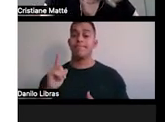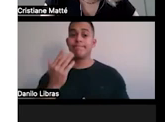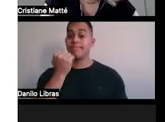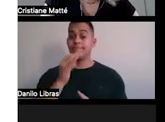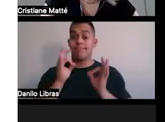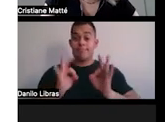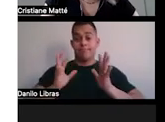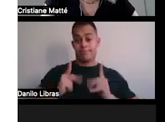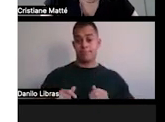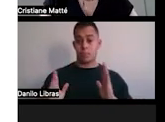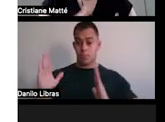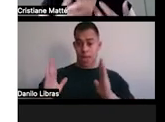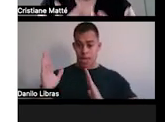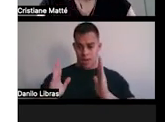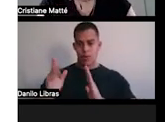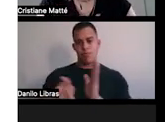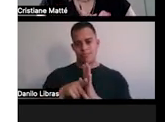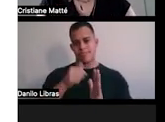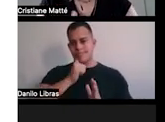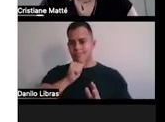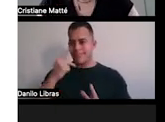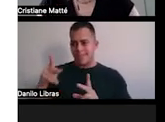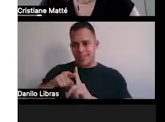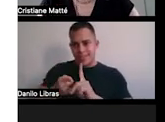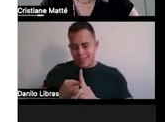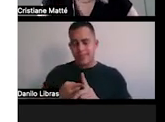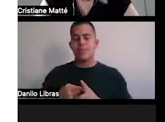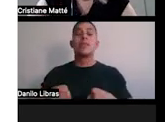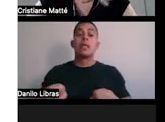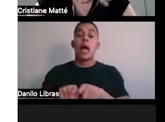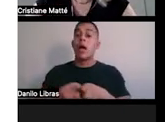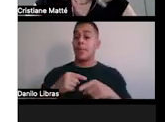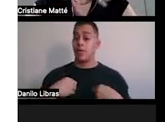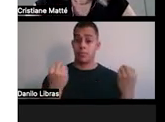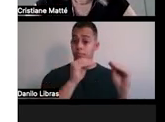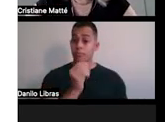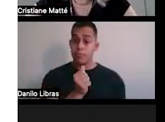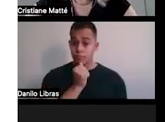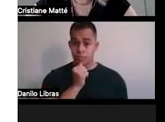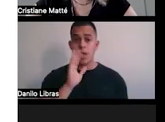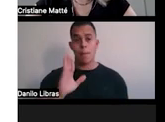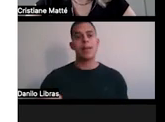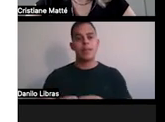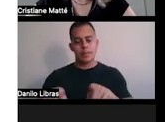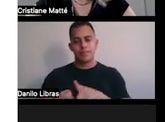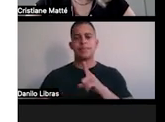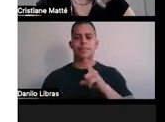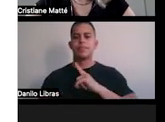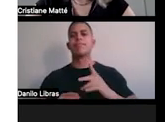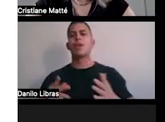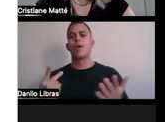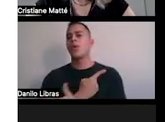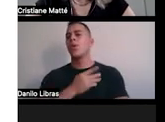durante o período gestacional. E, além disso, eu não cheguei a colocar aqui, mas também tem o desenvolvimento de uma série de